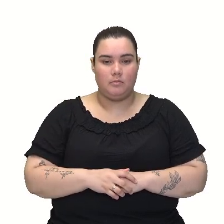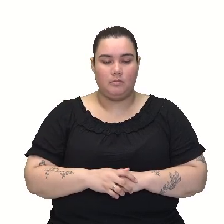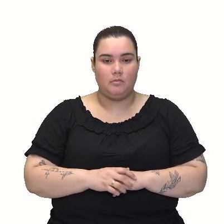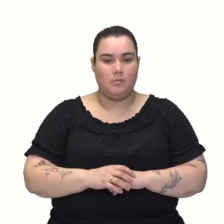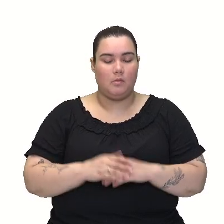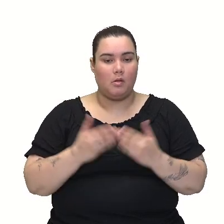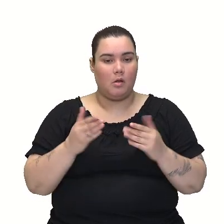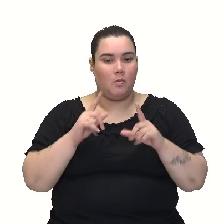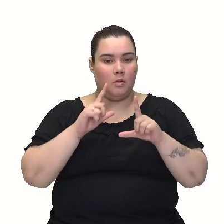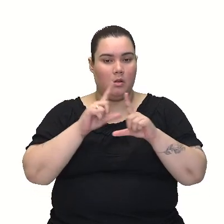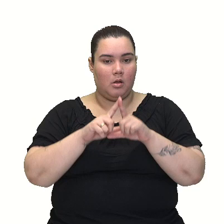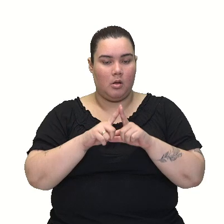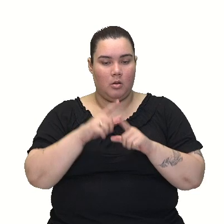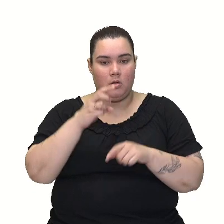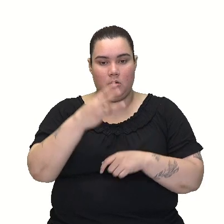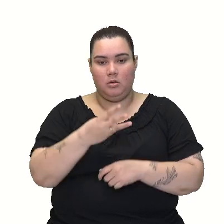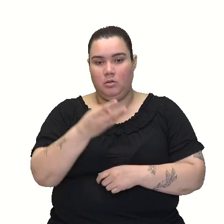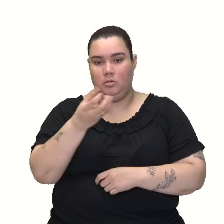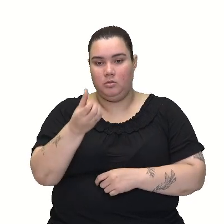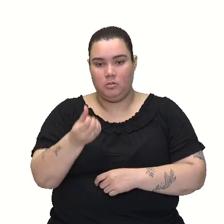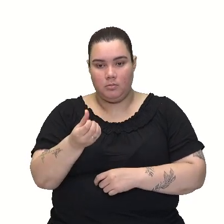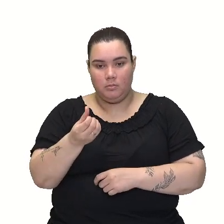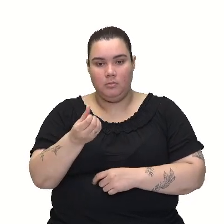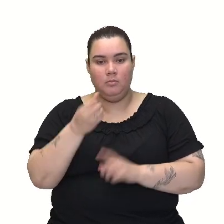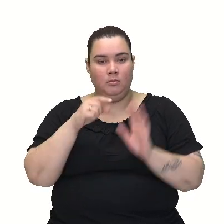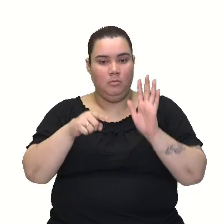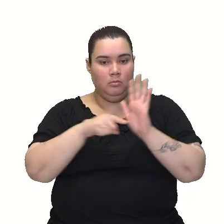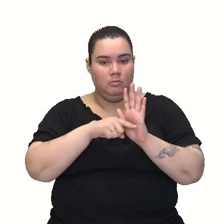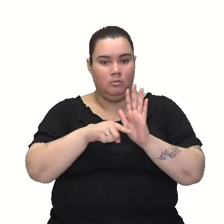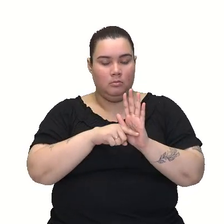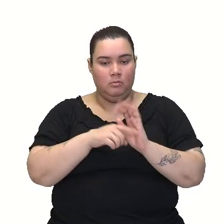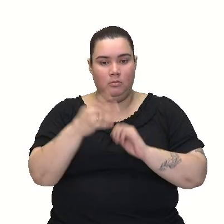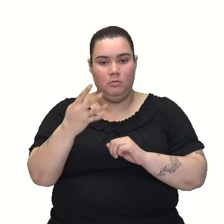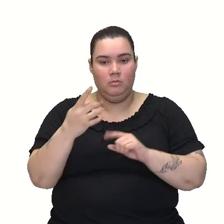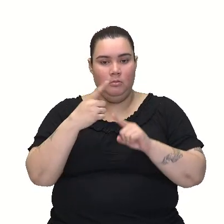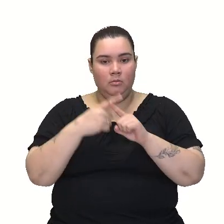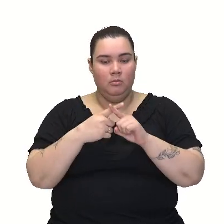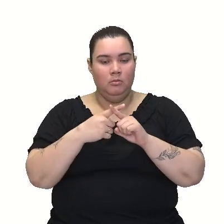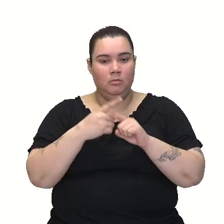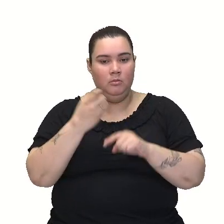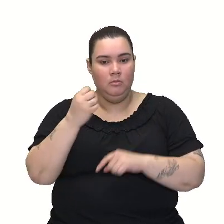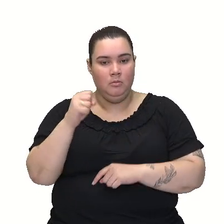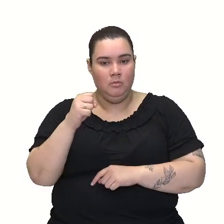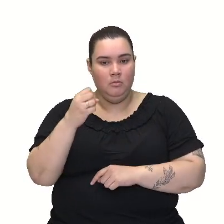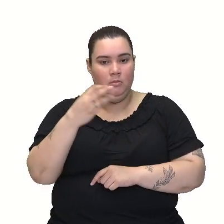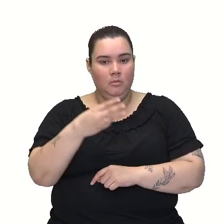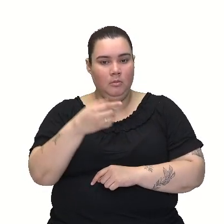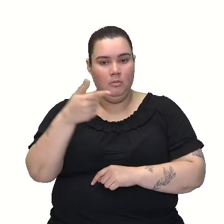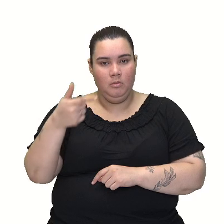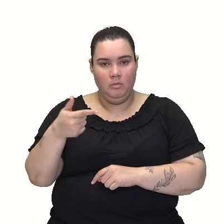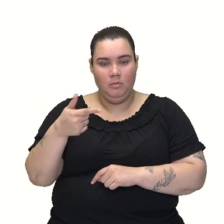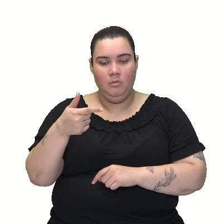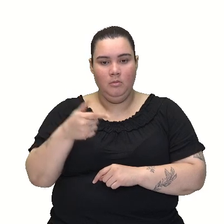Então, meu delta aqui vai dar 36 menos 4 vezes 8, 32.